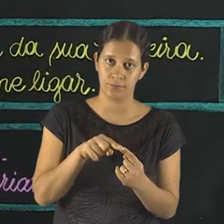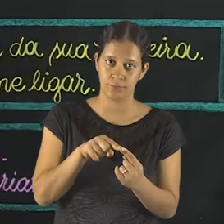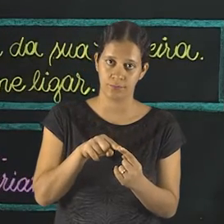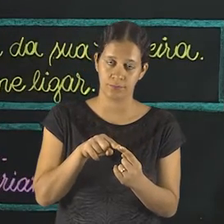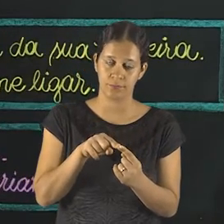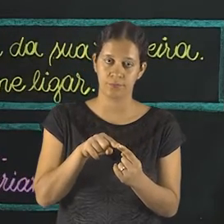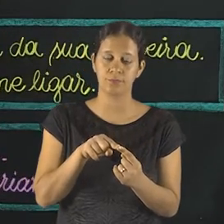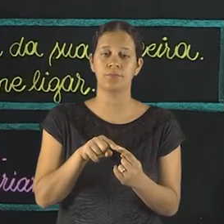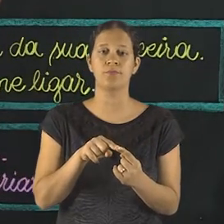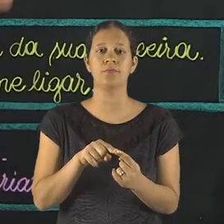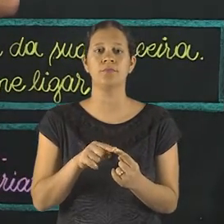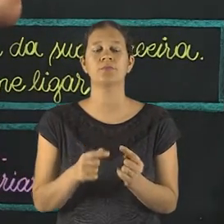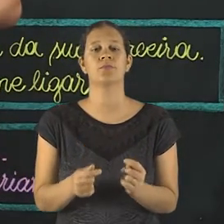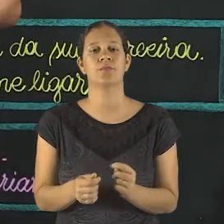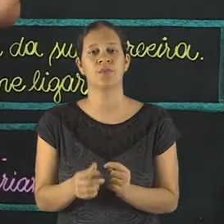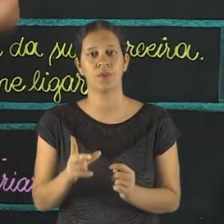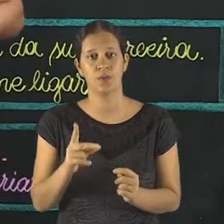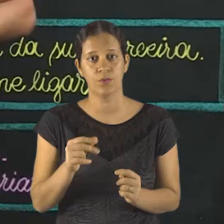reduzida de